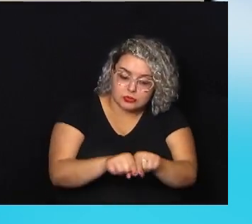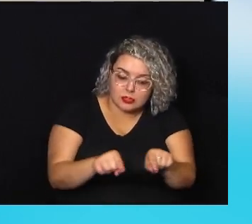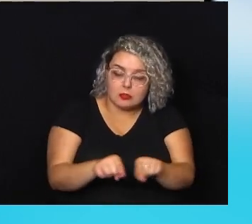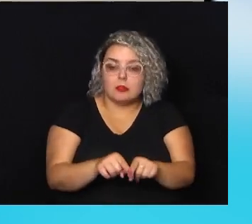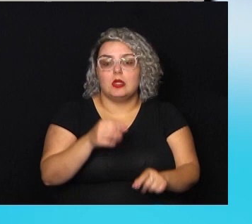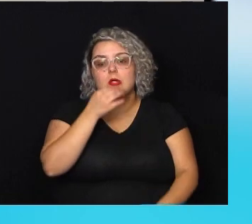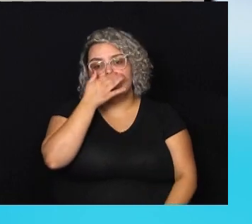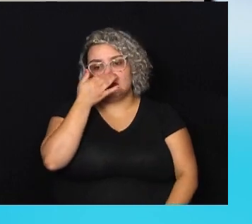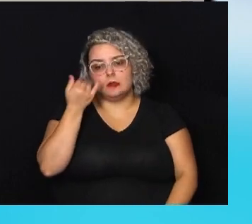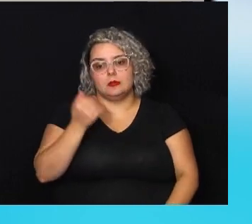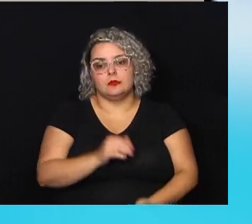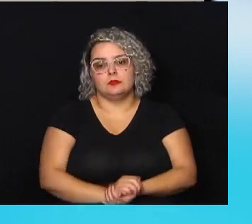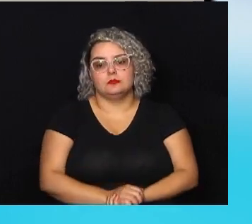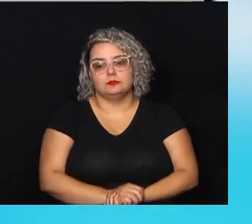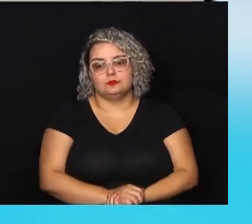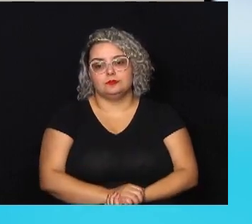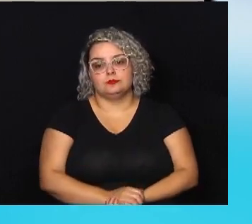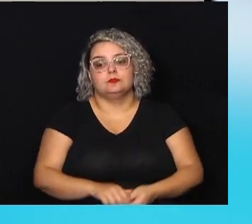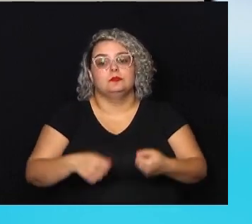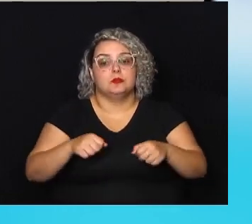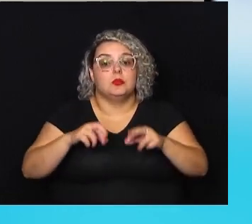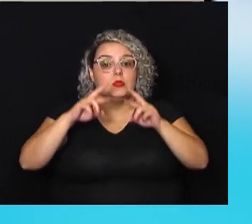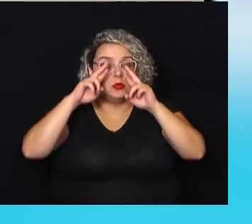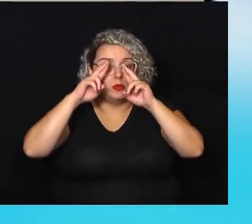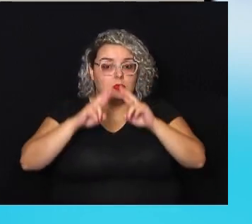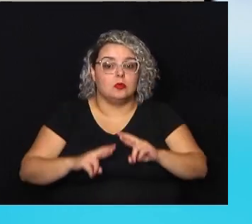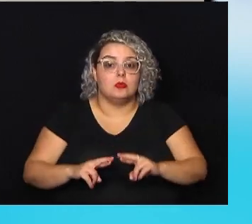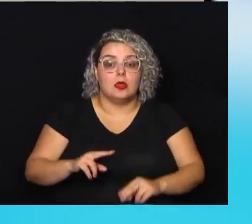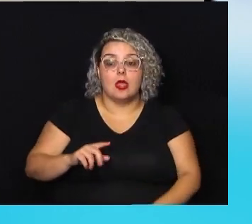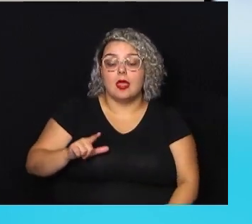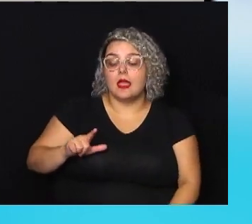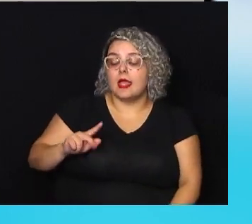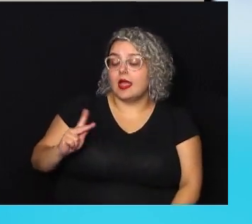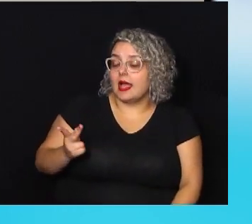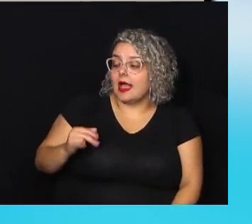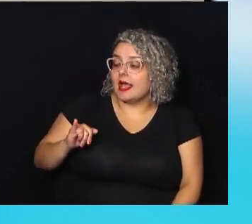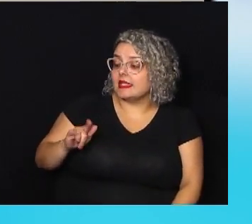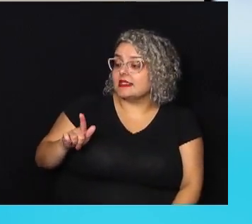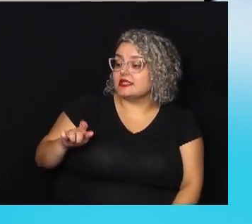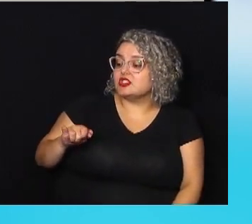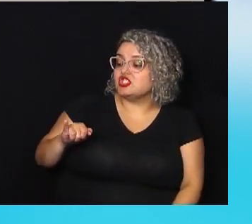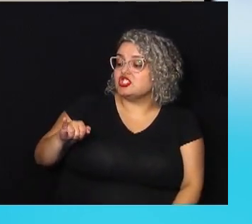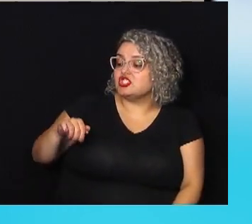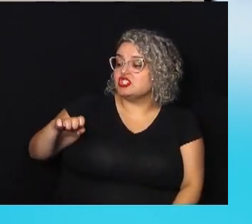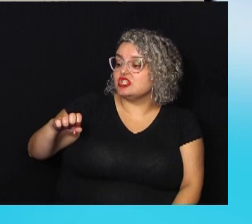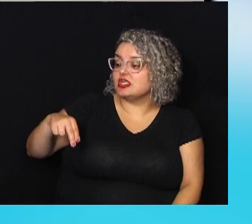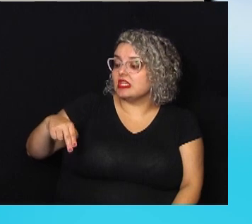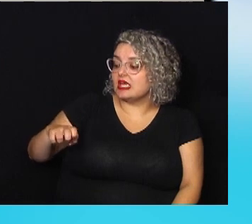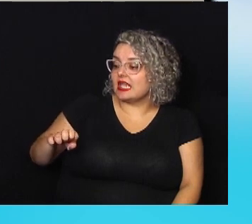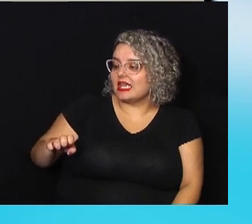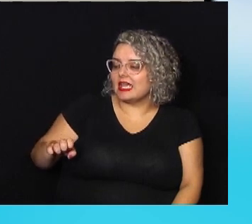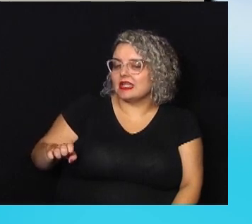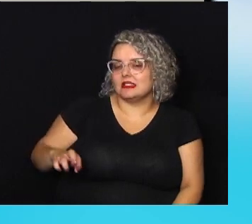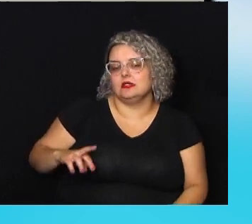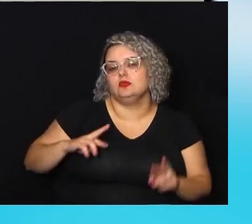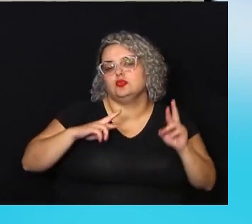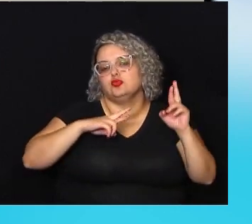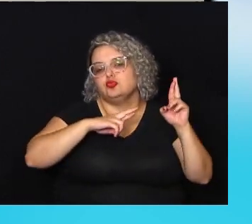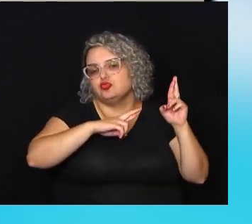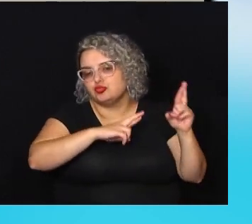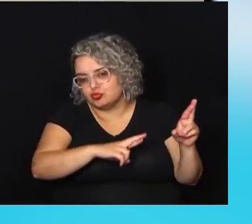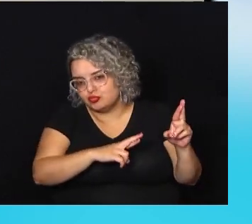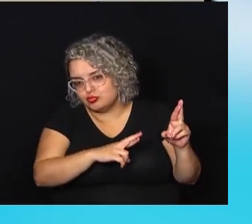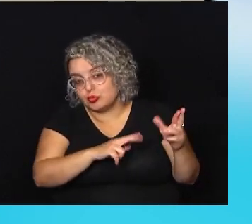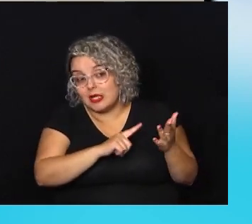e, junto disso, a gente também respeitar muito a higiene do sono, né?